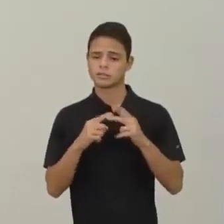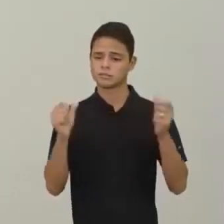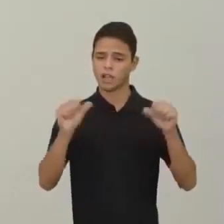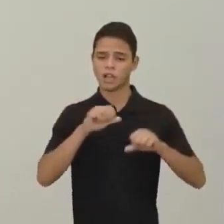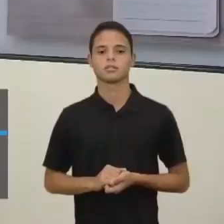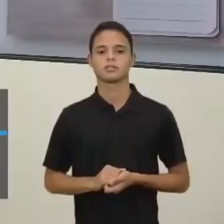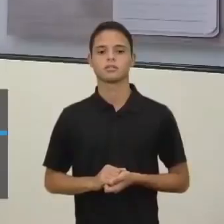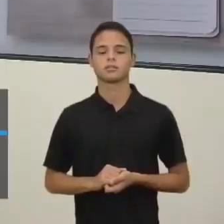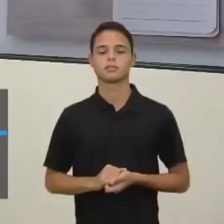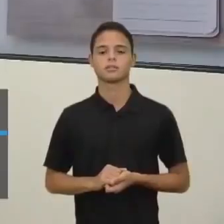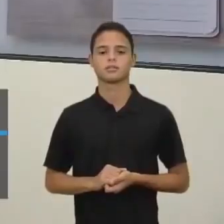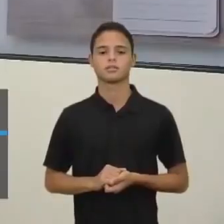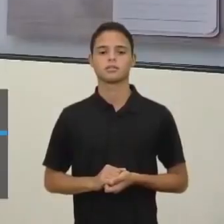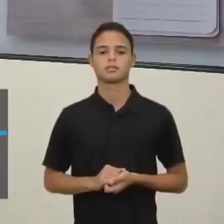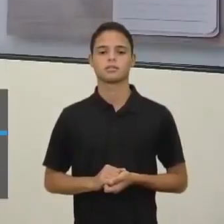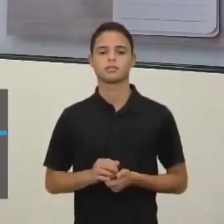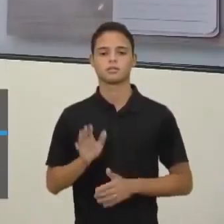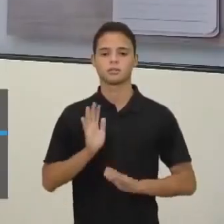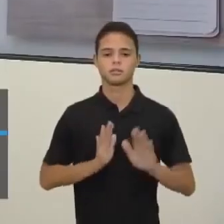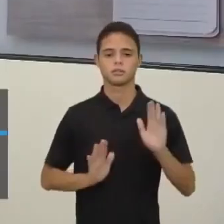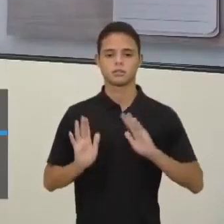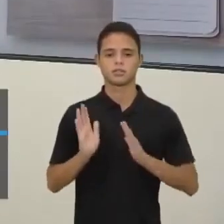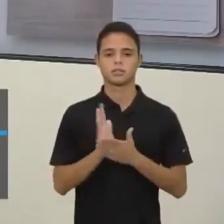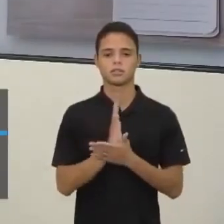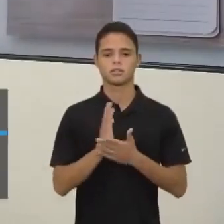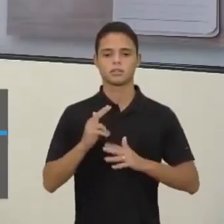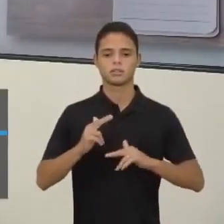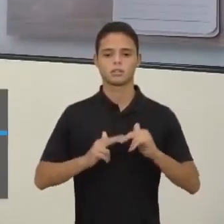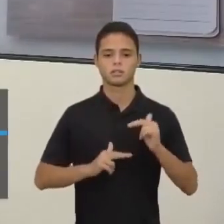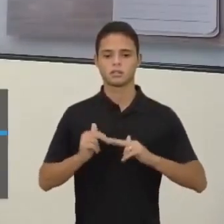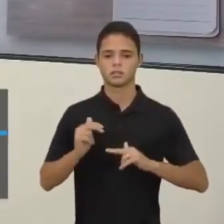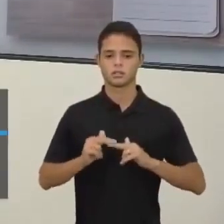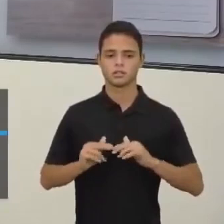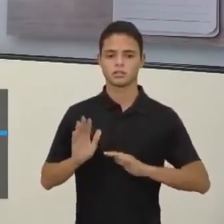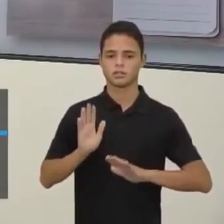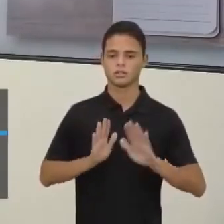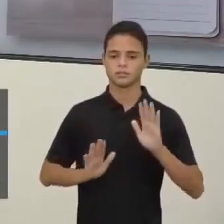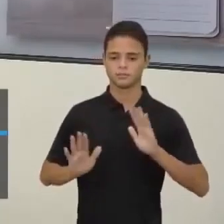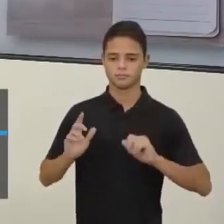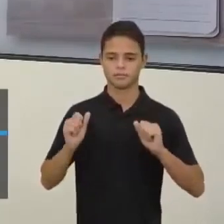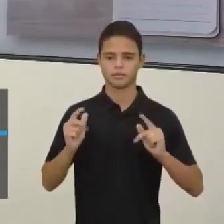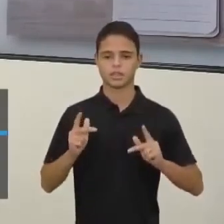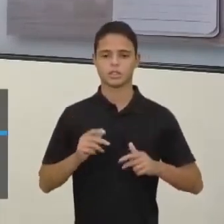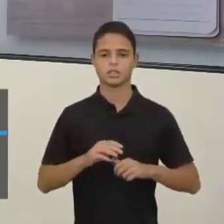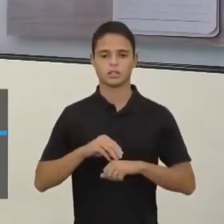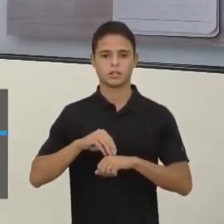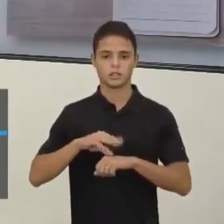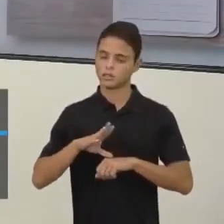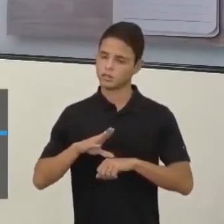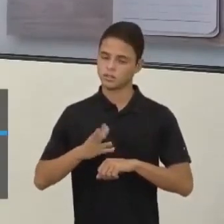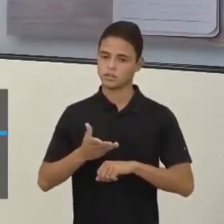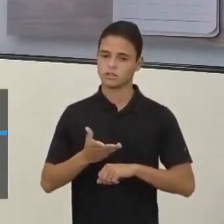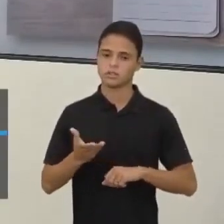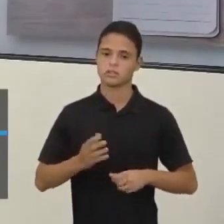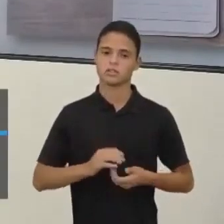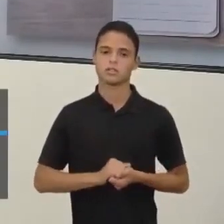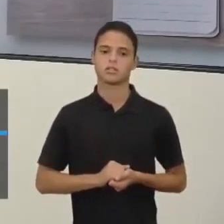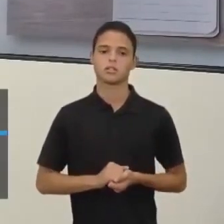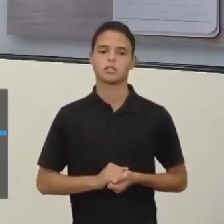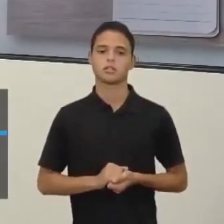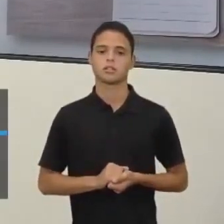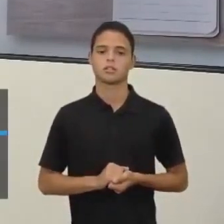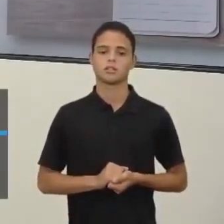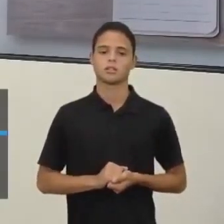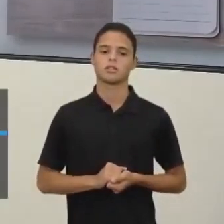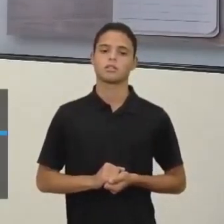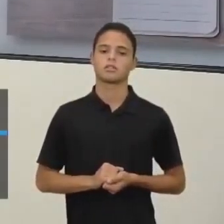instrumentos. Cuidado com essas peças aqui, são sensíveis, isso é uma dica para a vida. Então, beleza. Ó, então